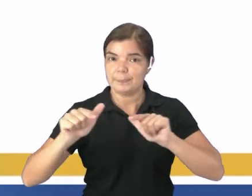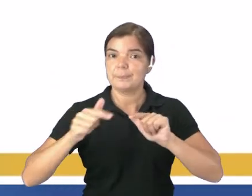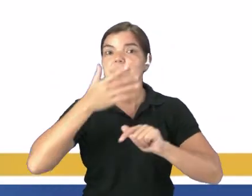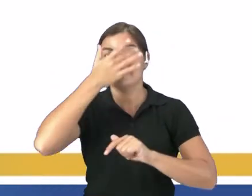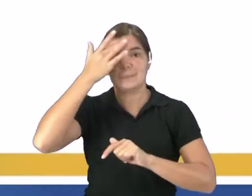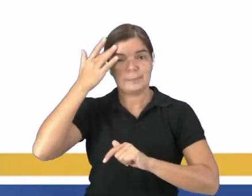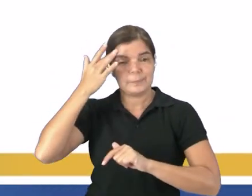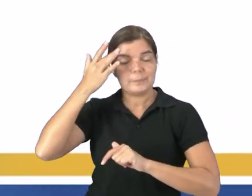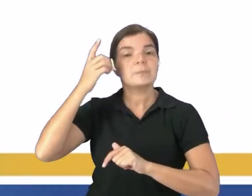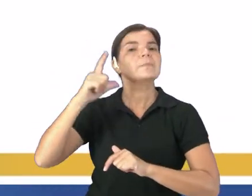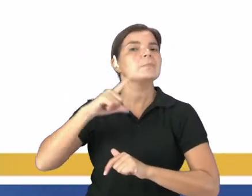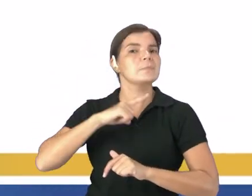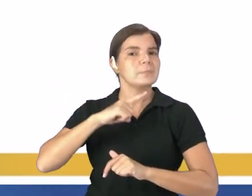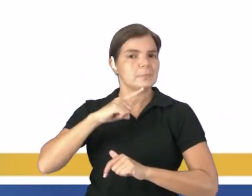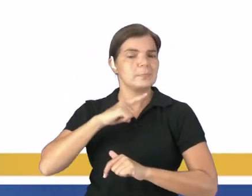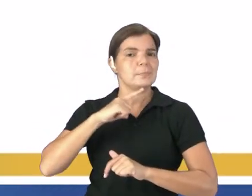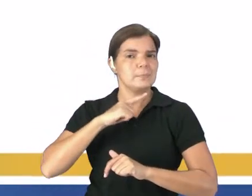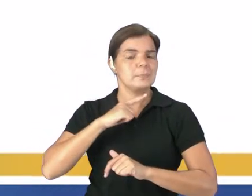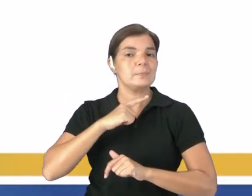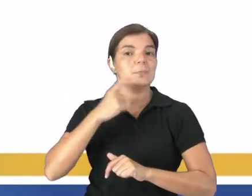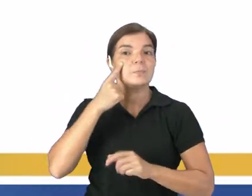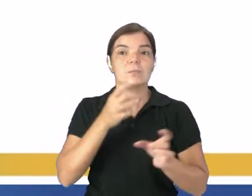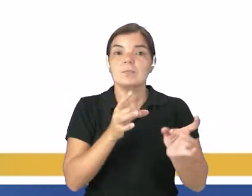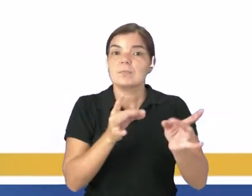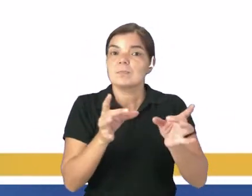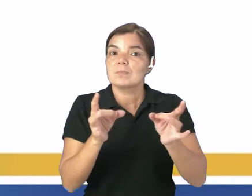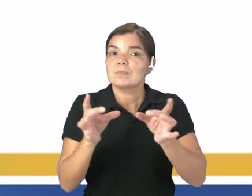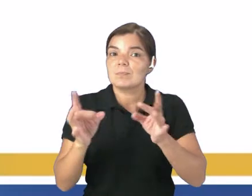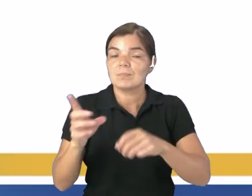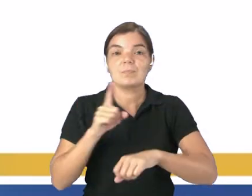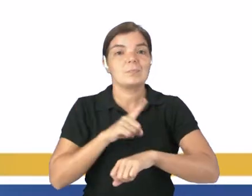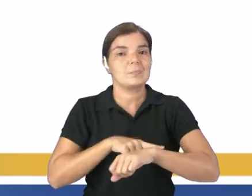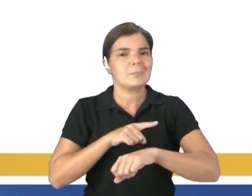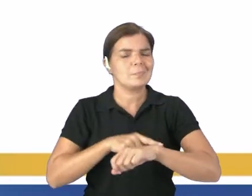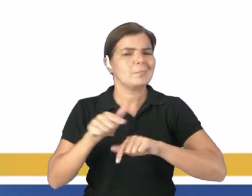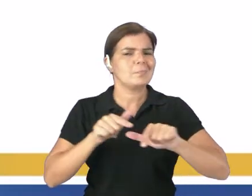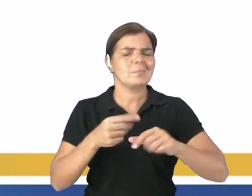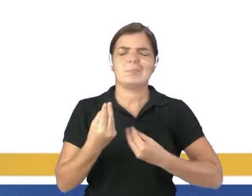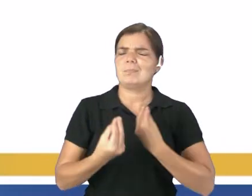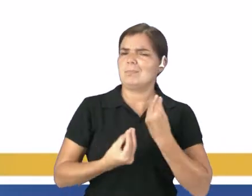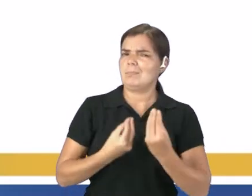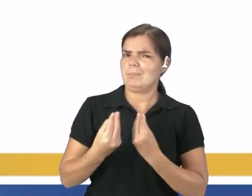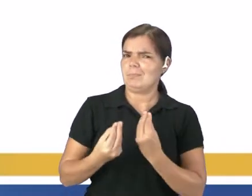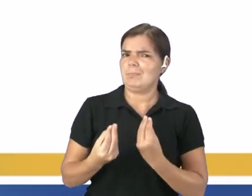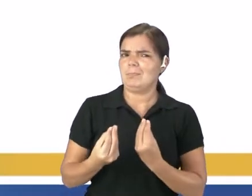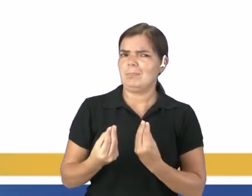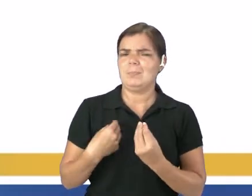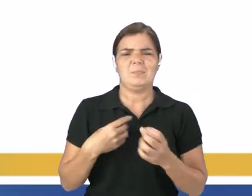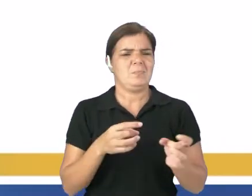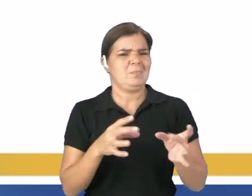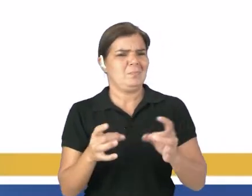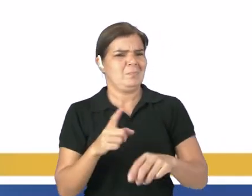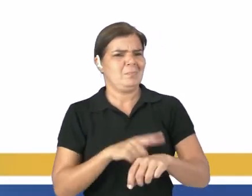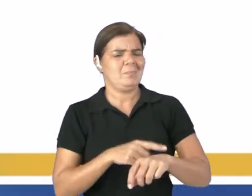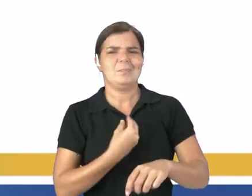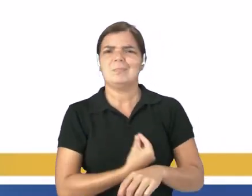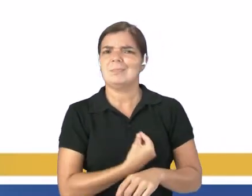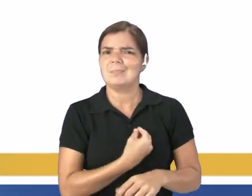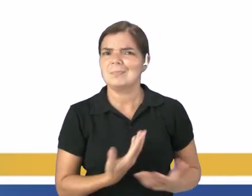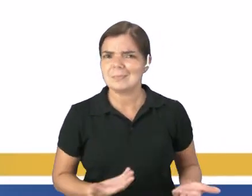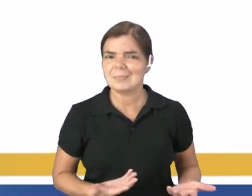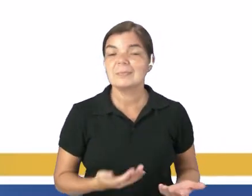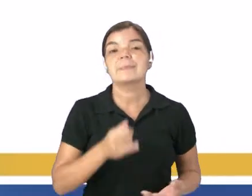trabalhadores, eles vão passar então a vender as horas dos seus dias. Como assim, professora? Eu vou vender as horas do meu dia? É exatamente isso.